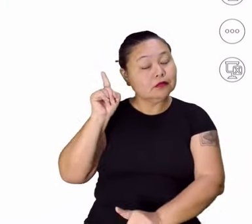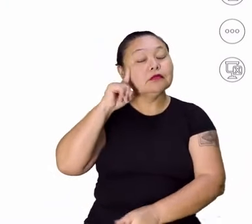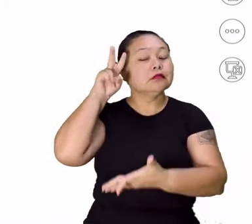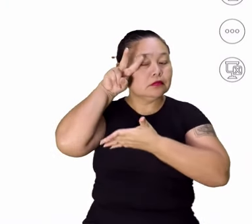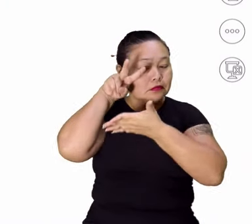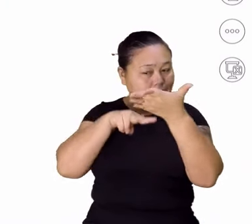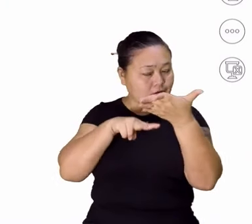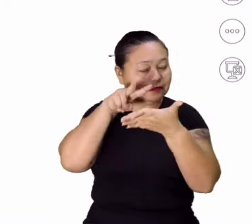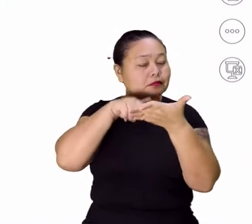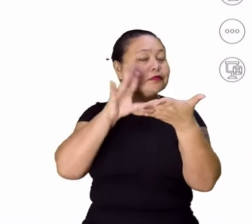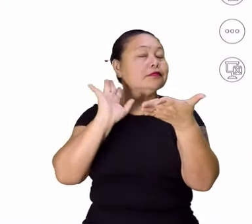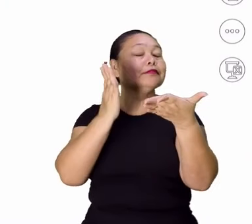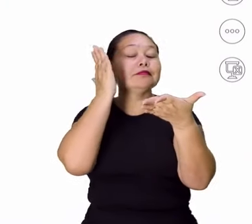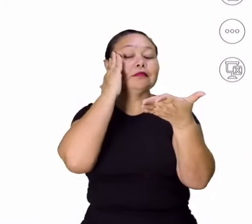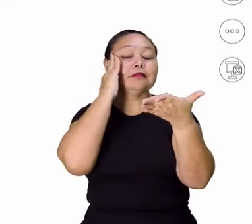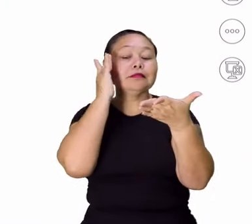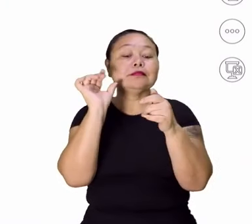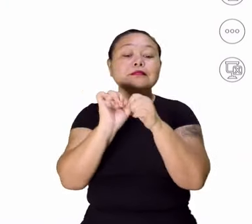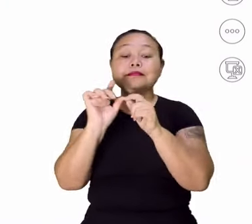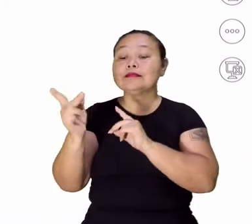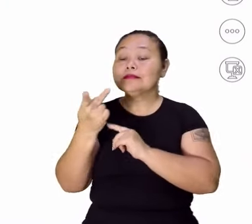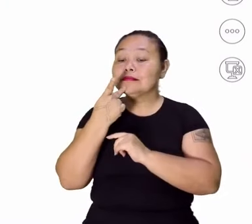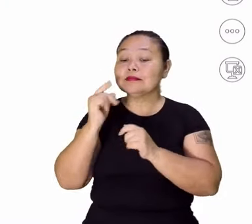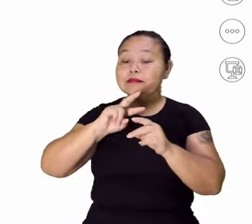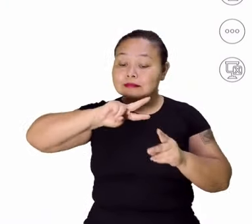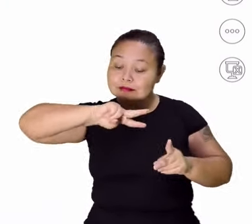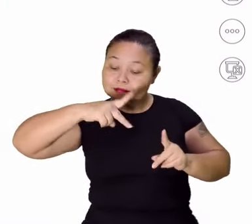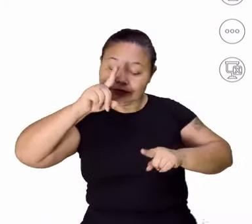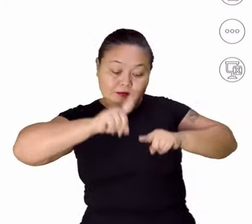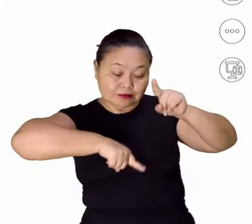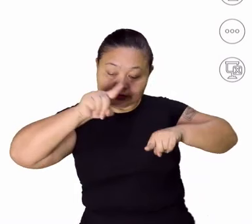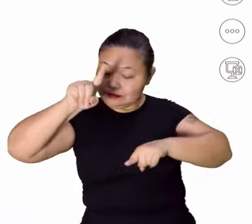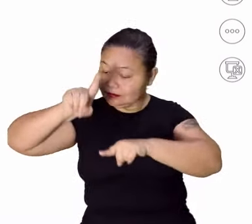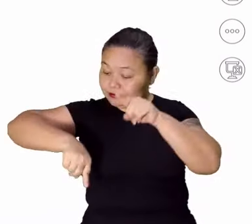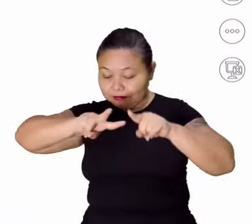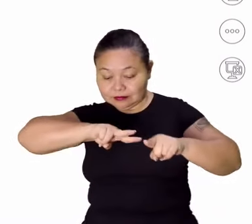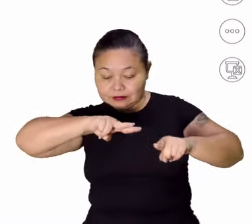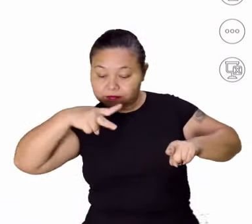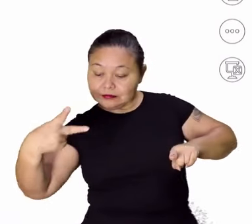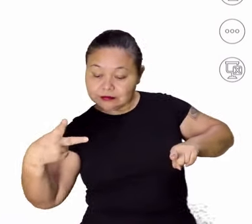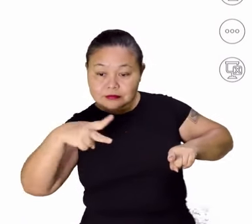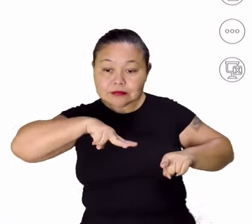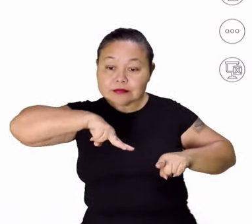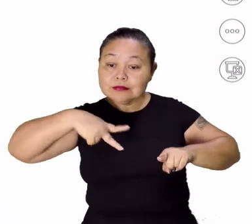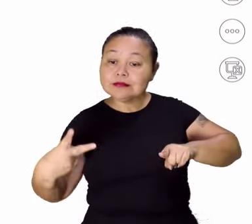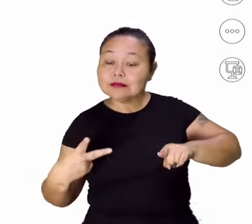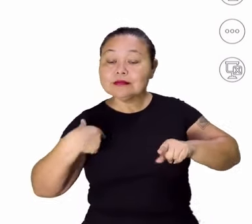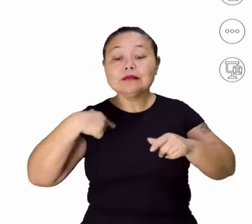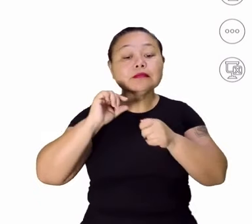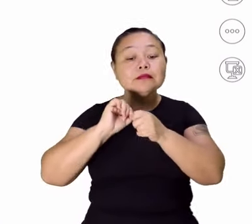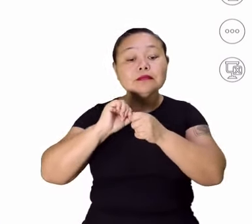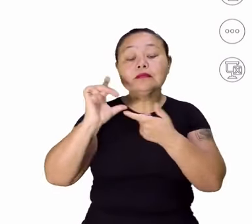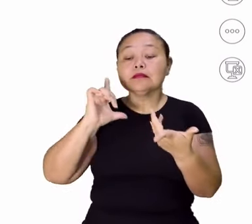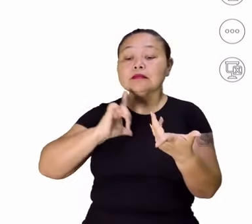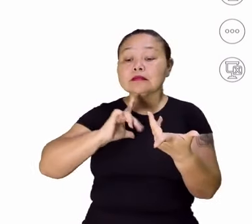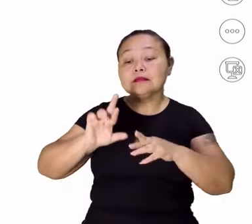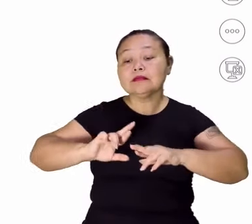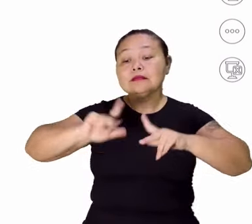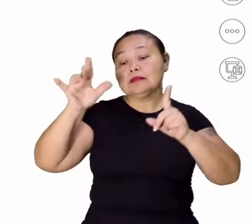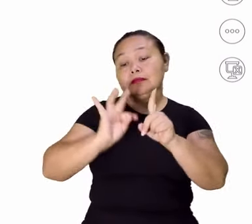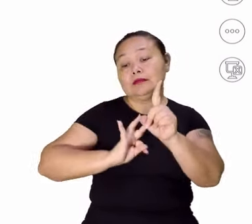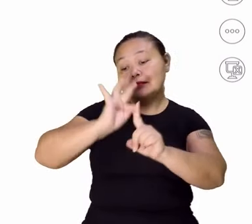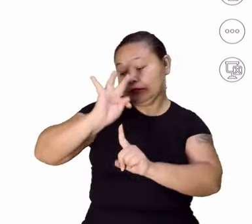algum lugar na nossa aula. O que é que diz, né? Que a transferência de energia de um corpo a outro, que depende da diferença de